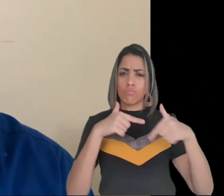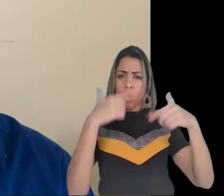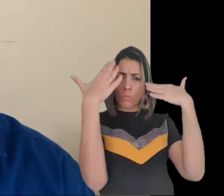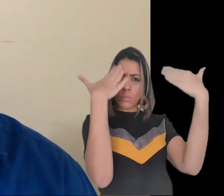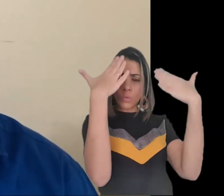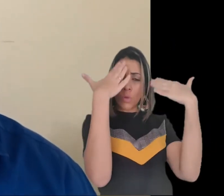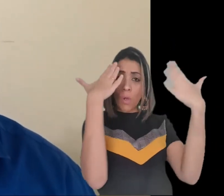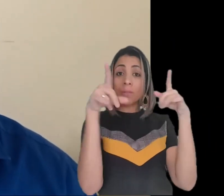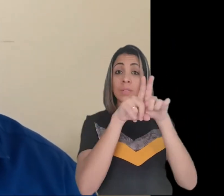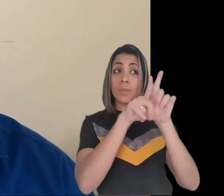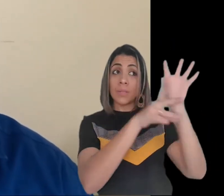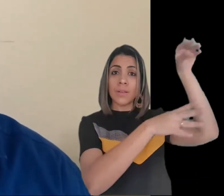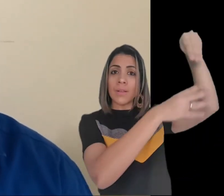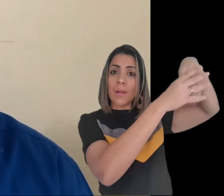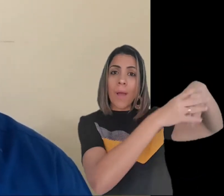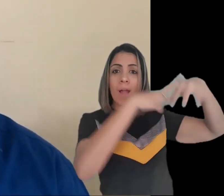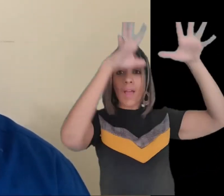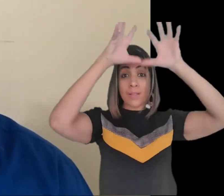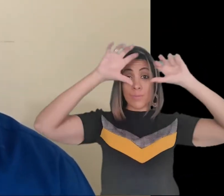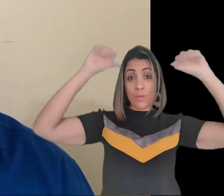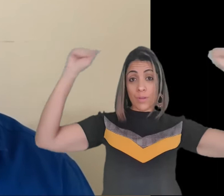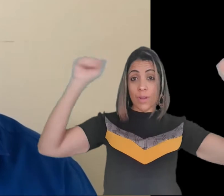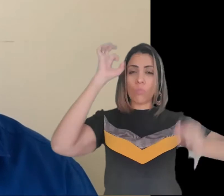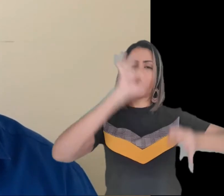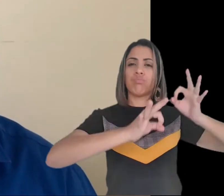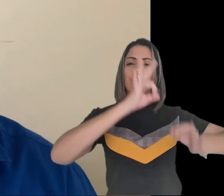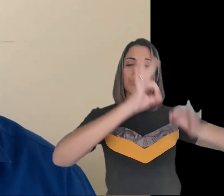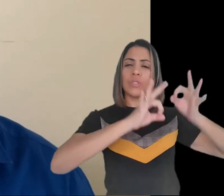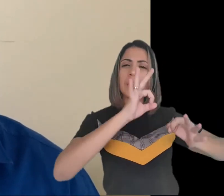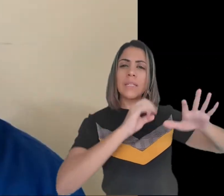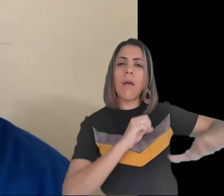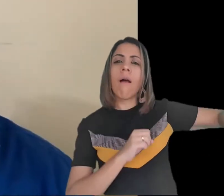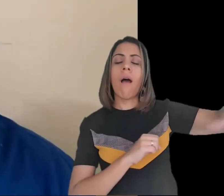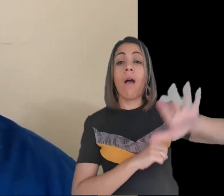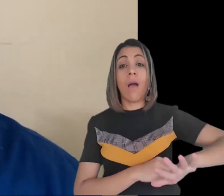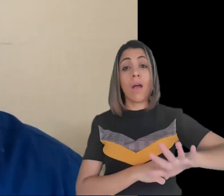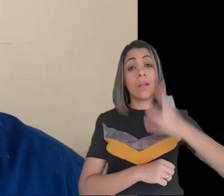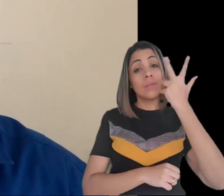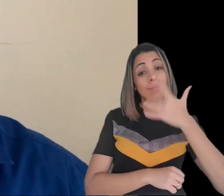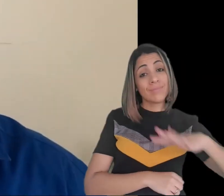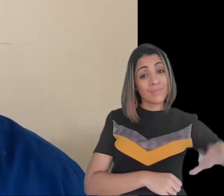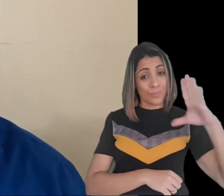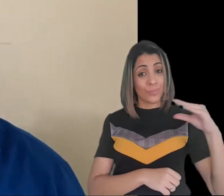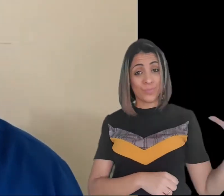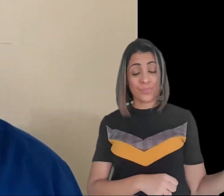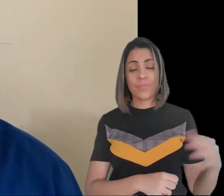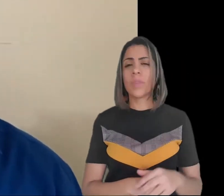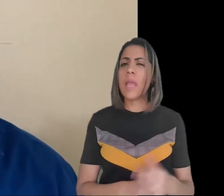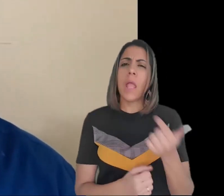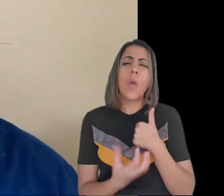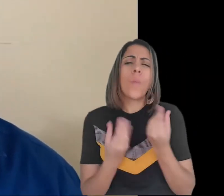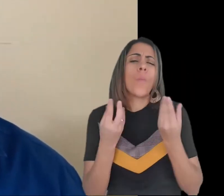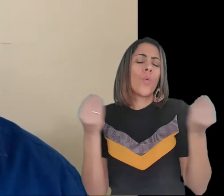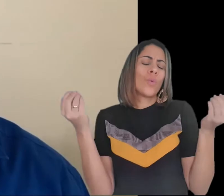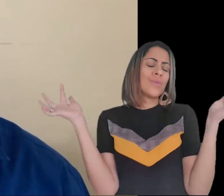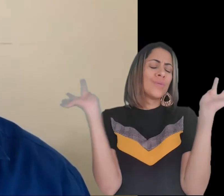no Tribunal de Justiça do Estado de São Paulo como psicólogo na área da infância e juventude. Eu estou muito contente de poder compartilhar